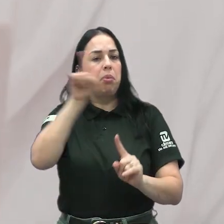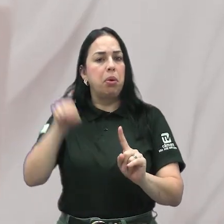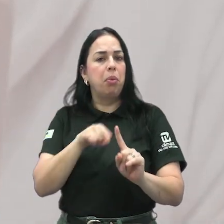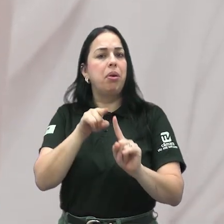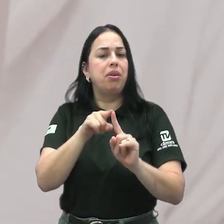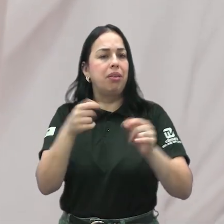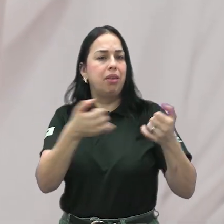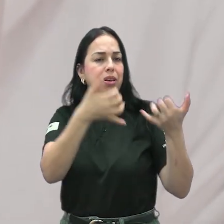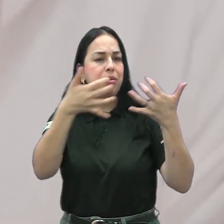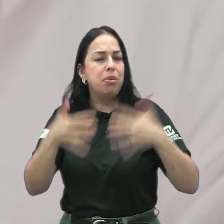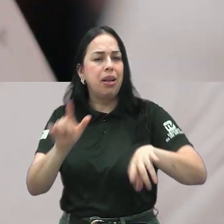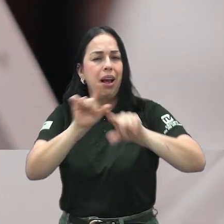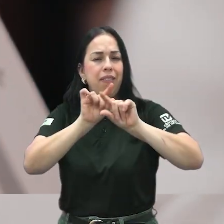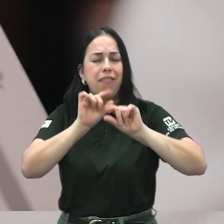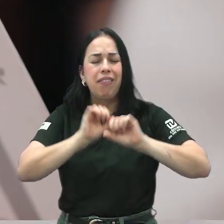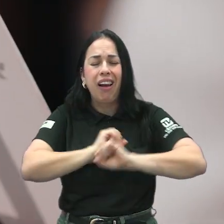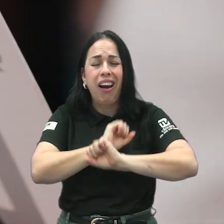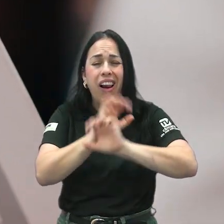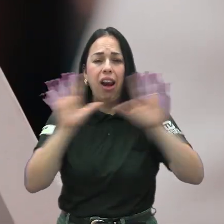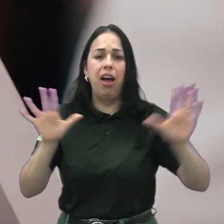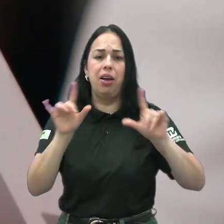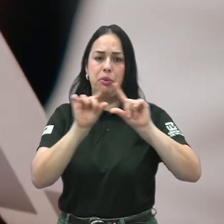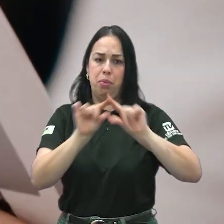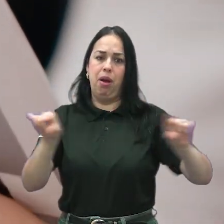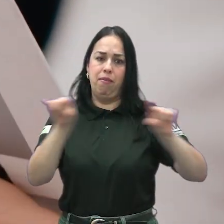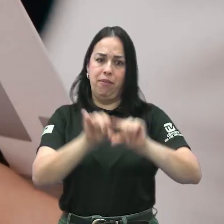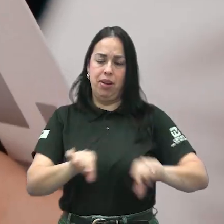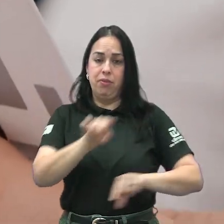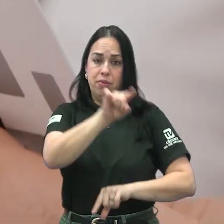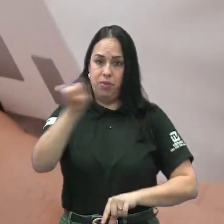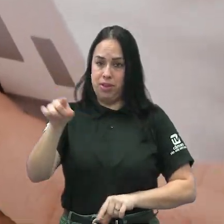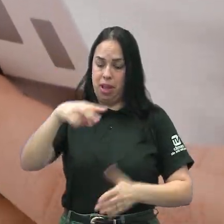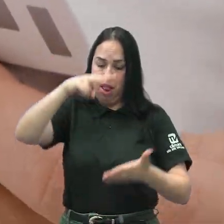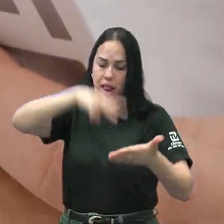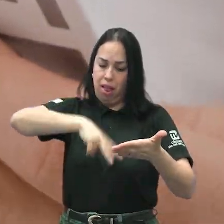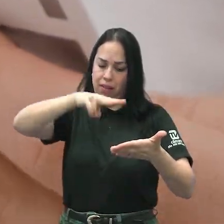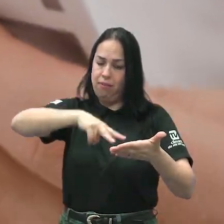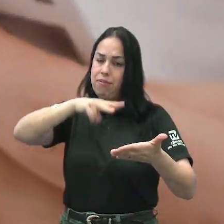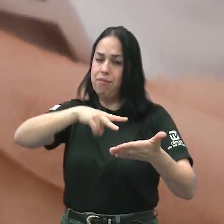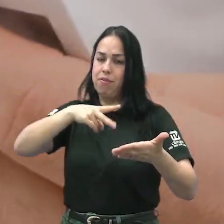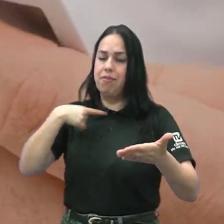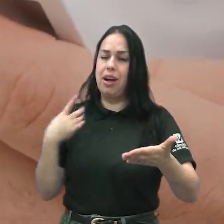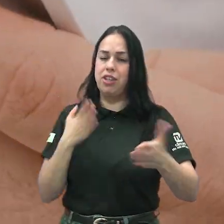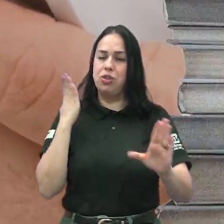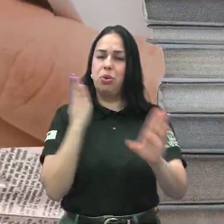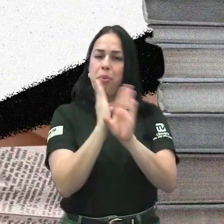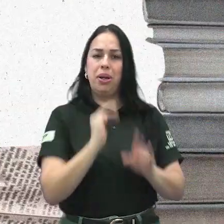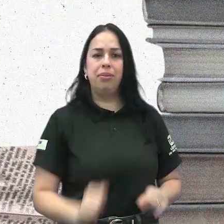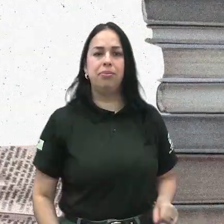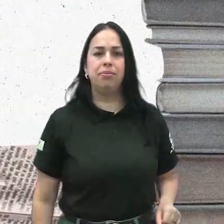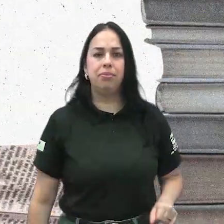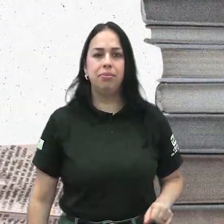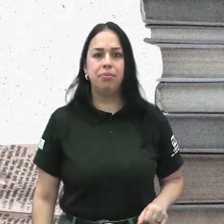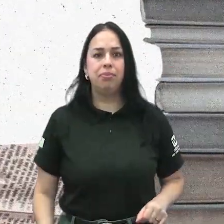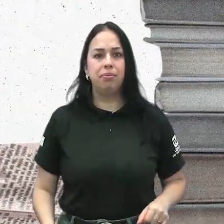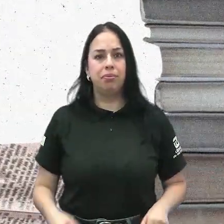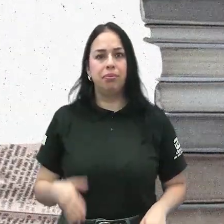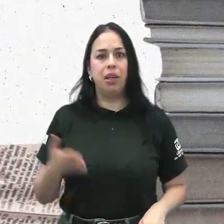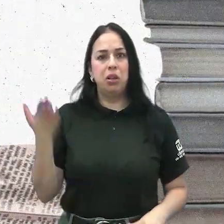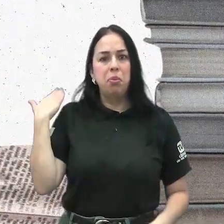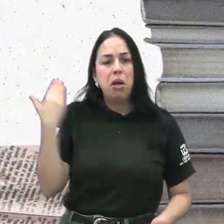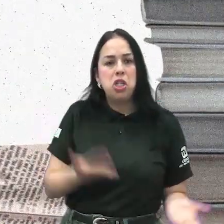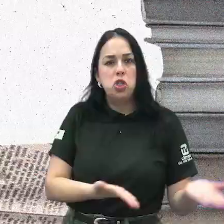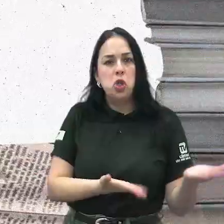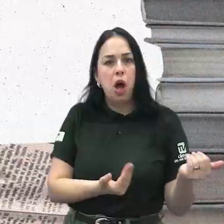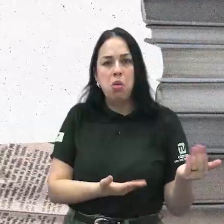que fica clara nessa frase de Asimov e resume bem o que você, leitor, vai encontrar nas páginas do livro. Mesmo quando eu